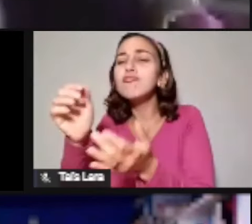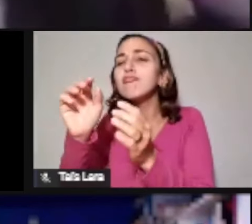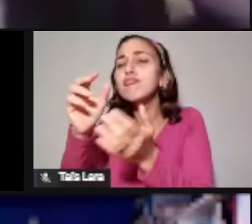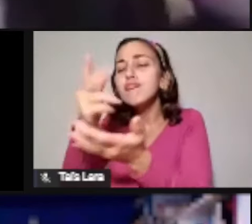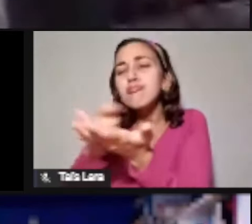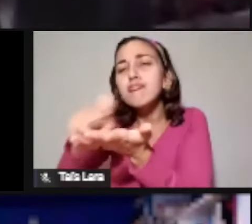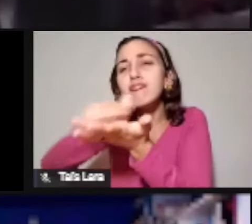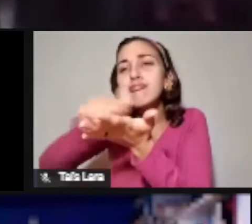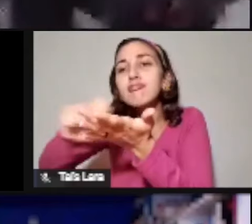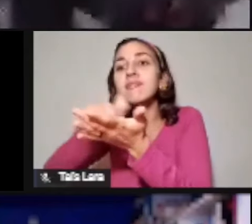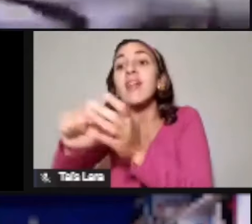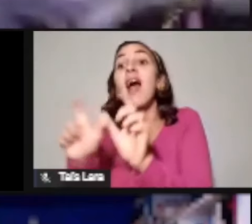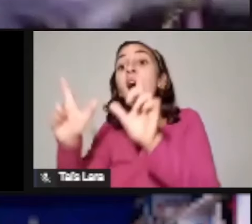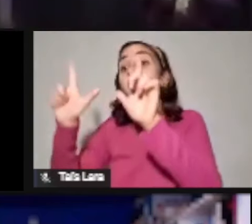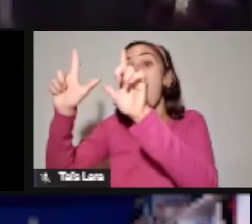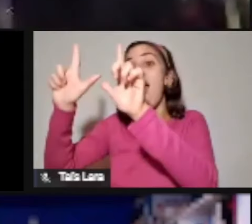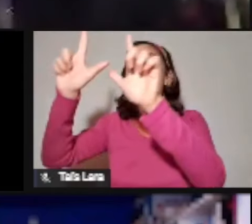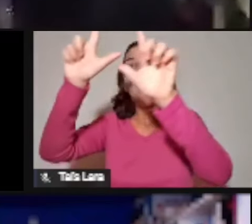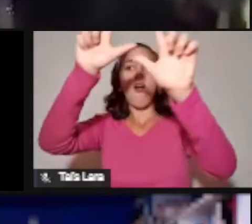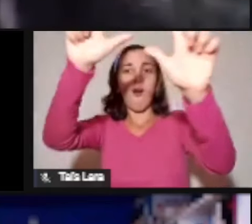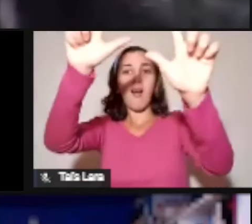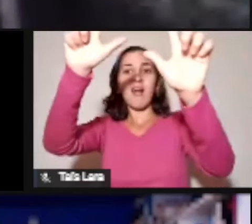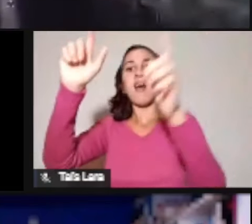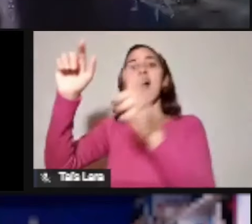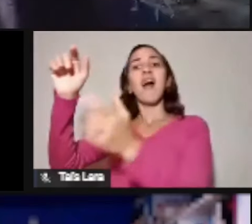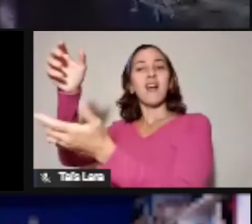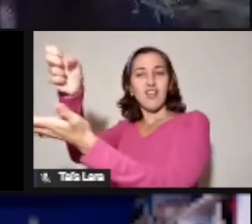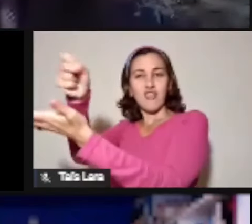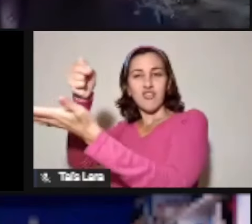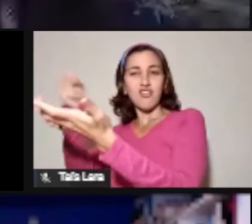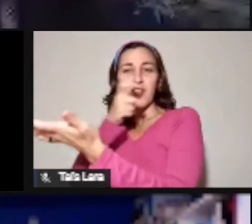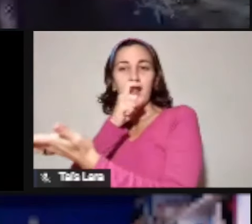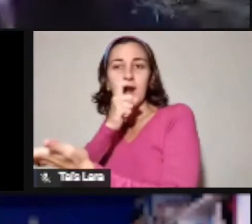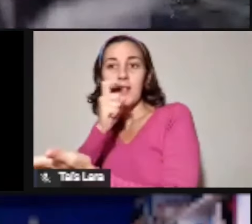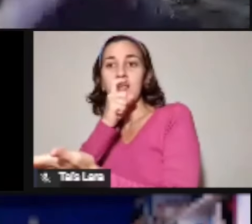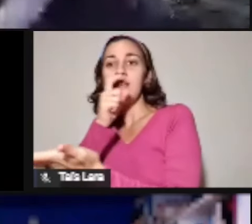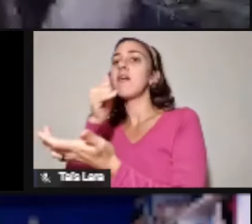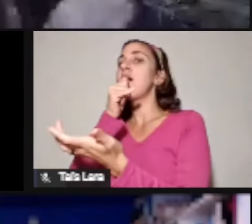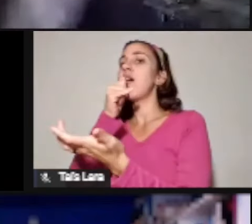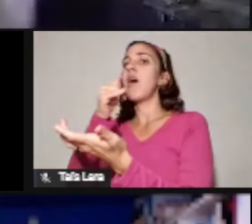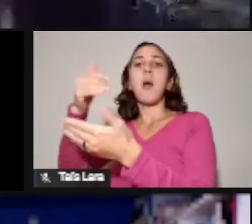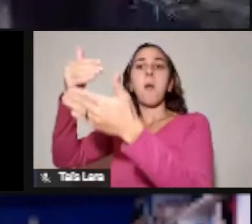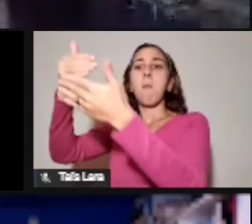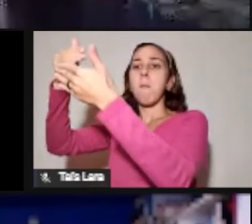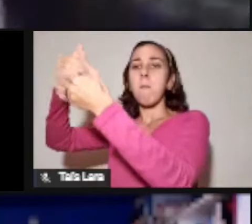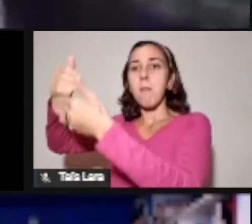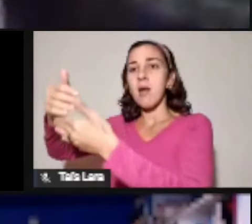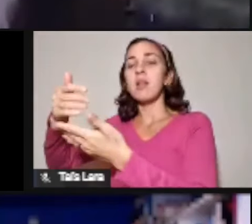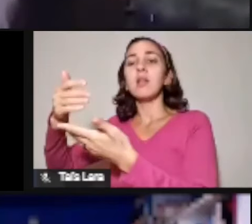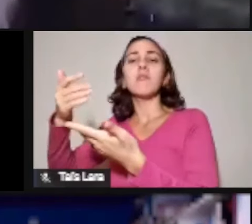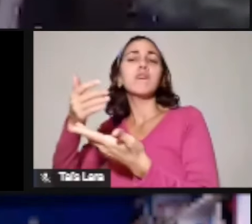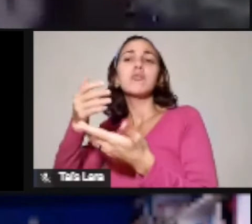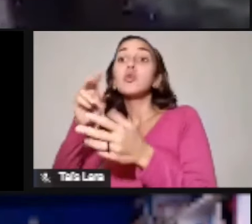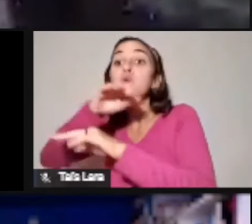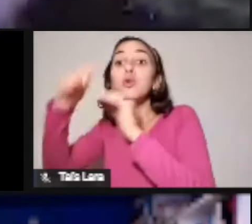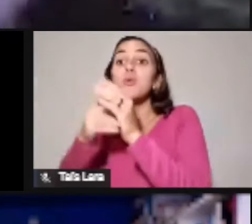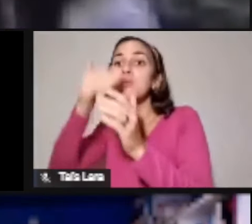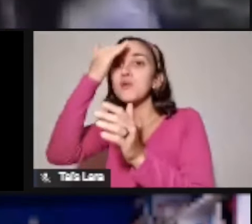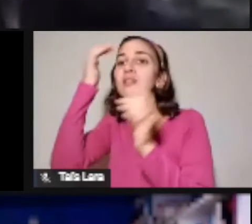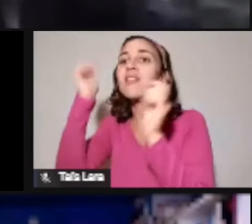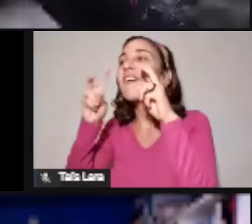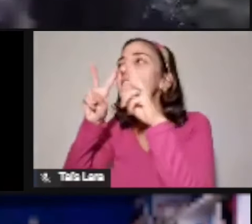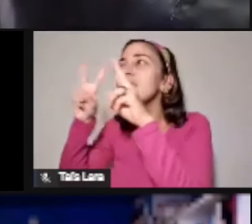geladeira, coloca isso ali numa parede que todo mundo possa ver. E aí tem que combinar com as crianças. Olha, gente, se